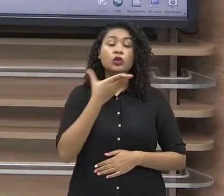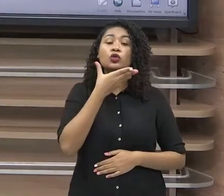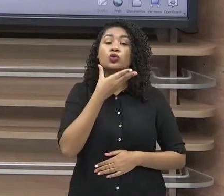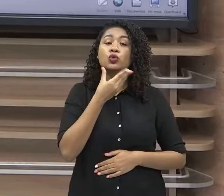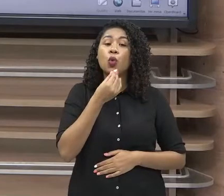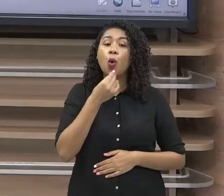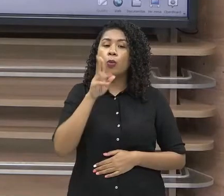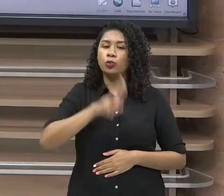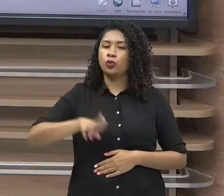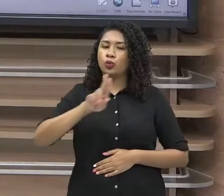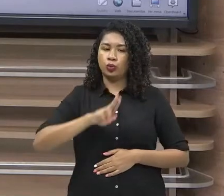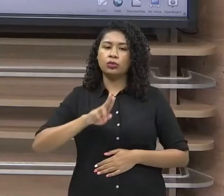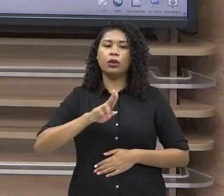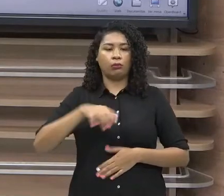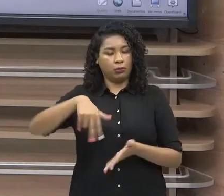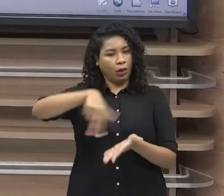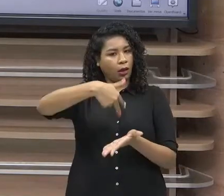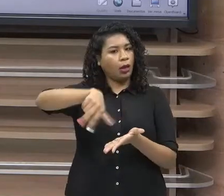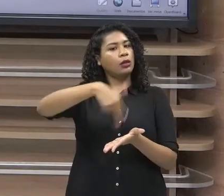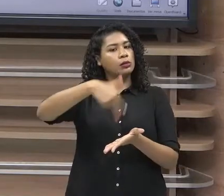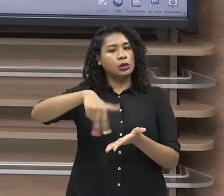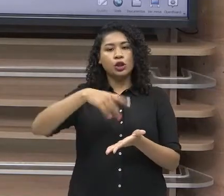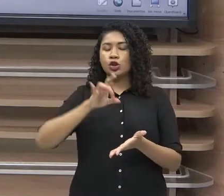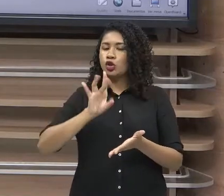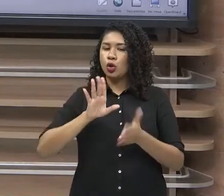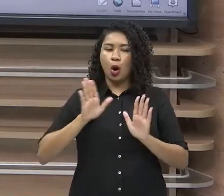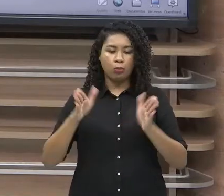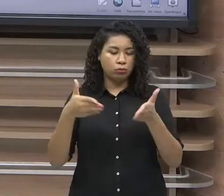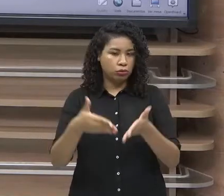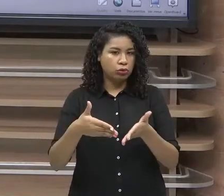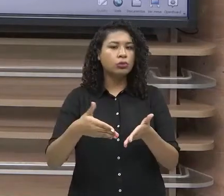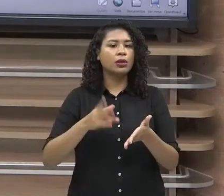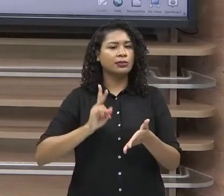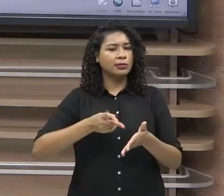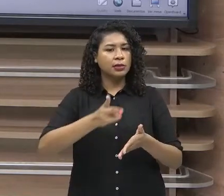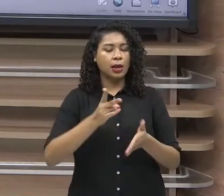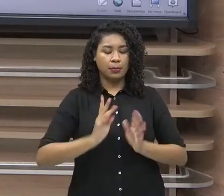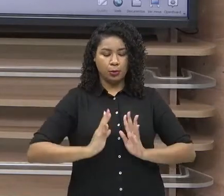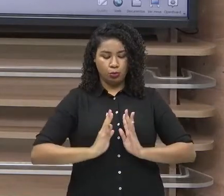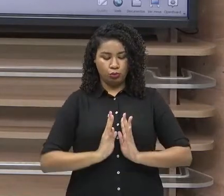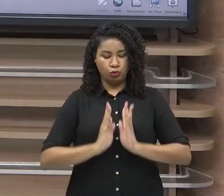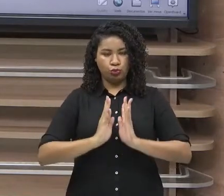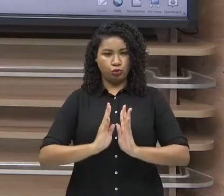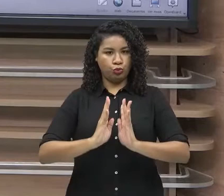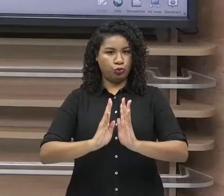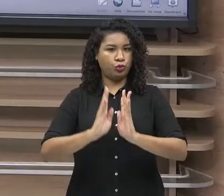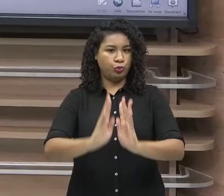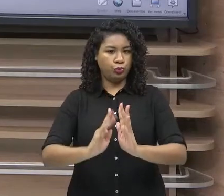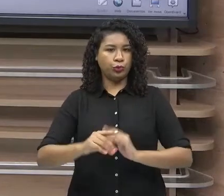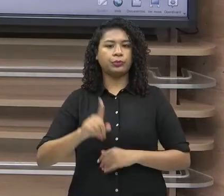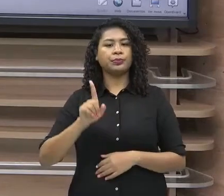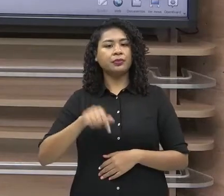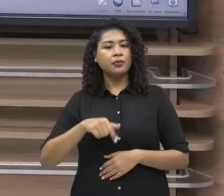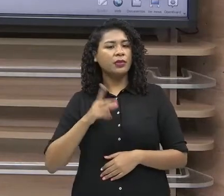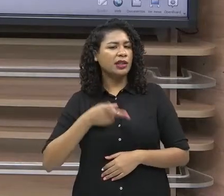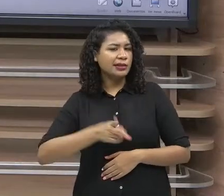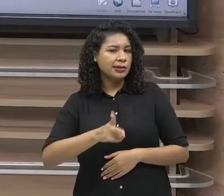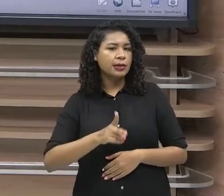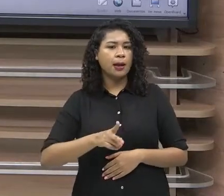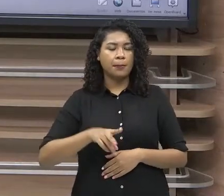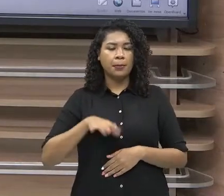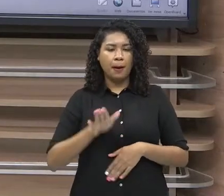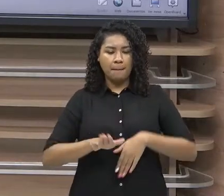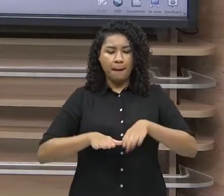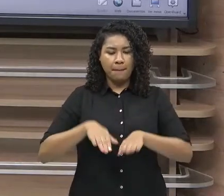duas filas, um fica em frente de outro e ficam ali, geralmente são batidas de pés, não é